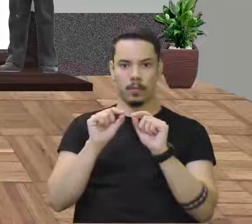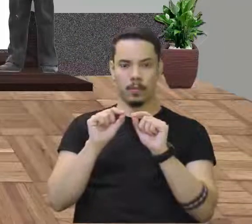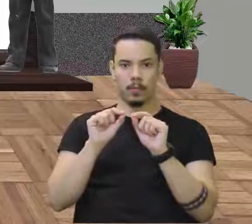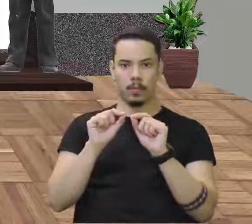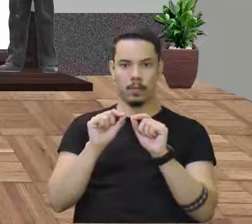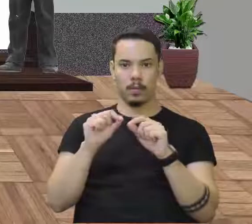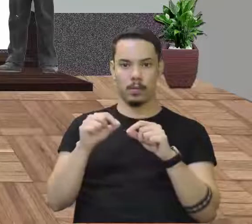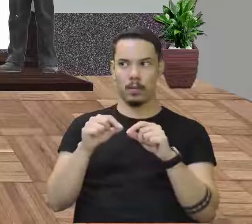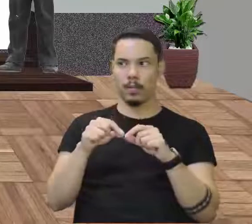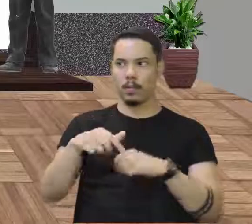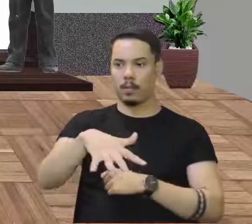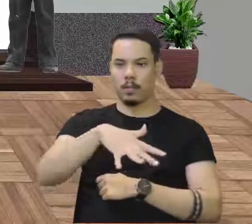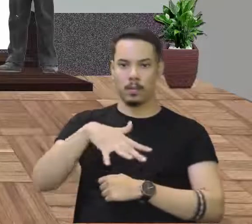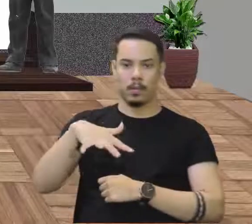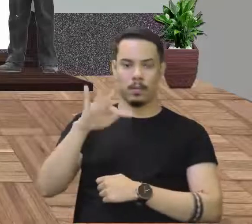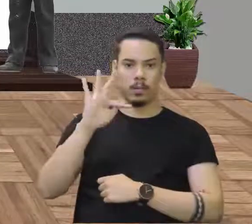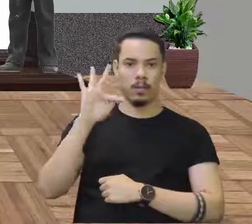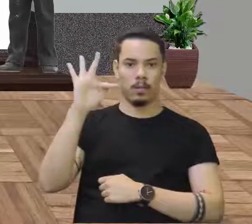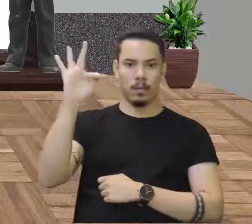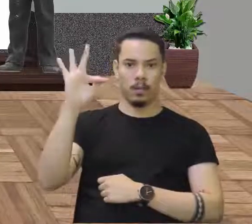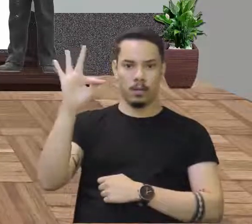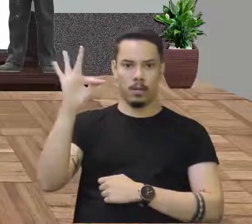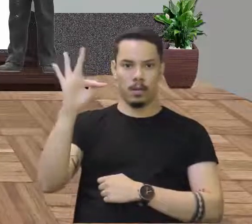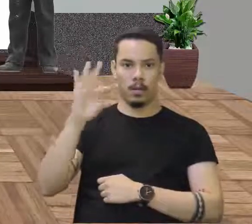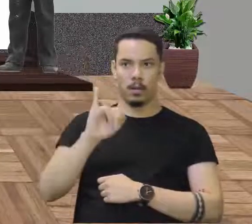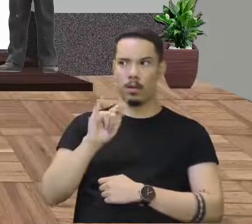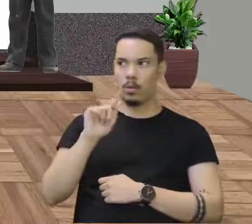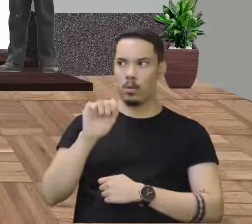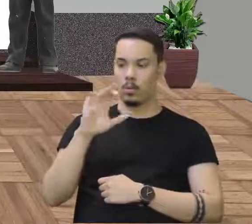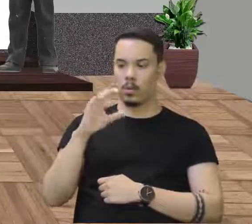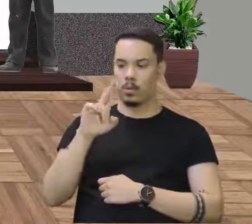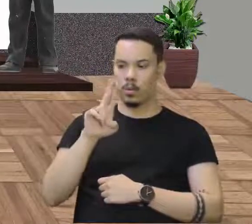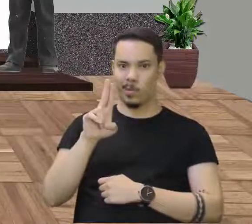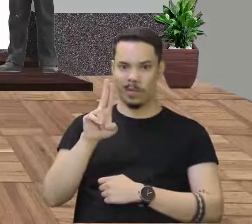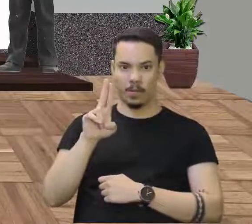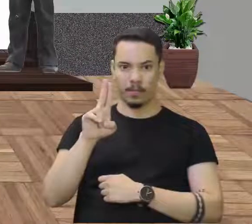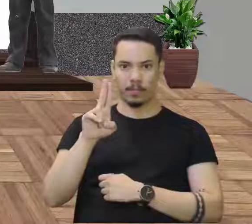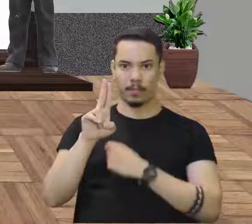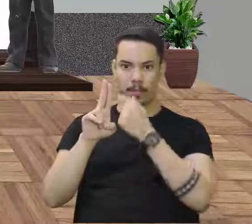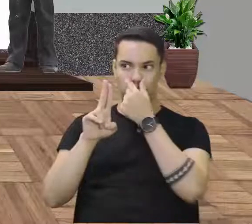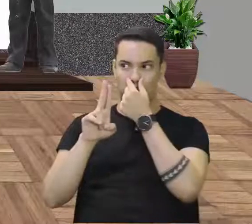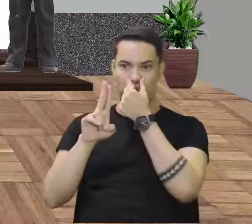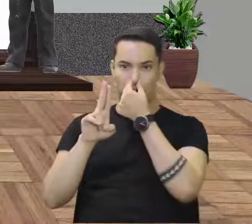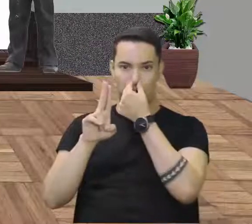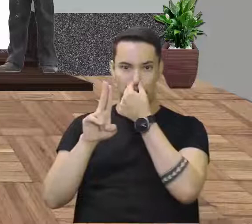o território federal do Iguaçu. O território federal do Iguaçu